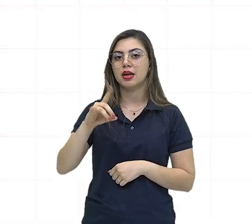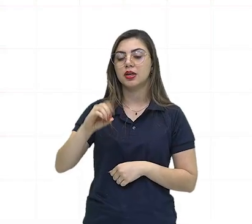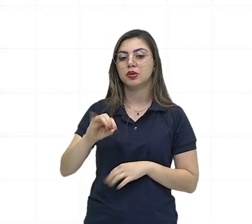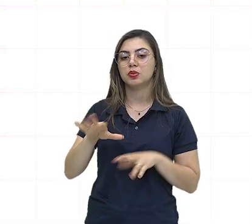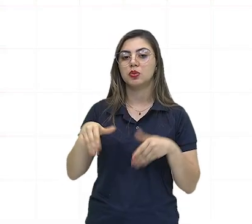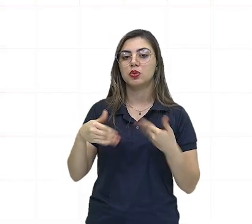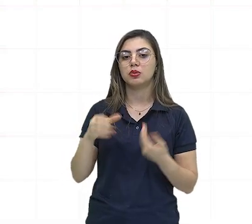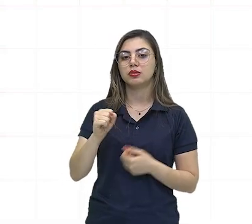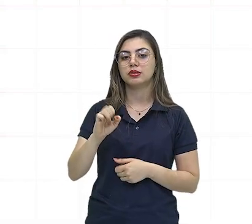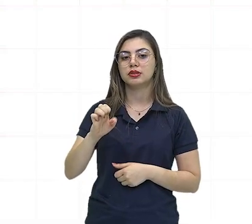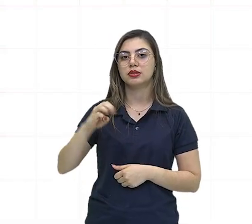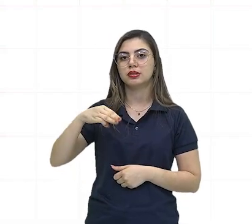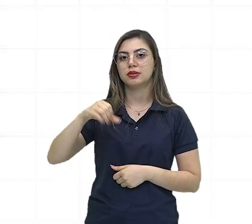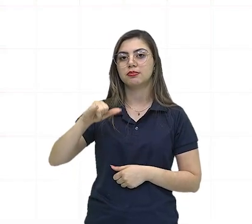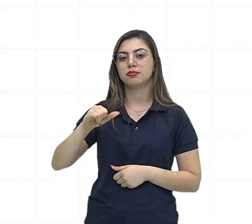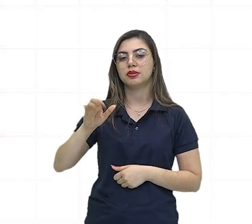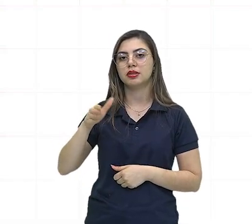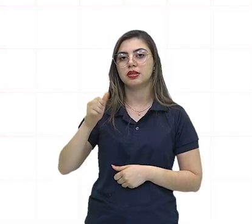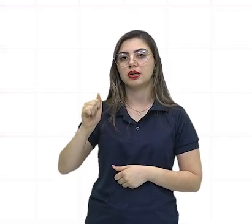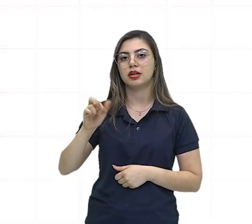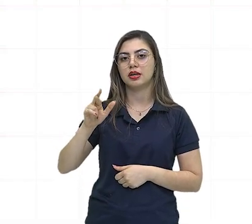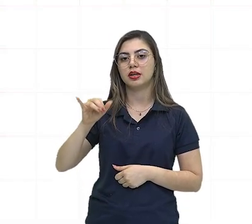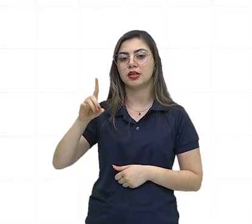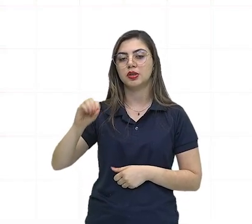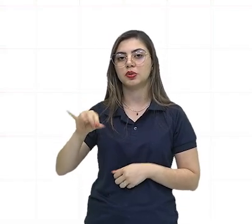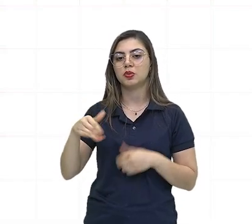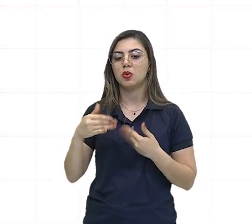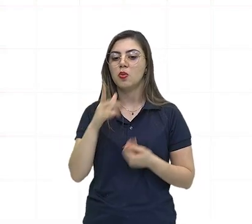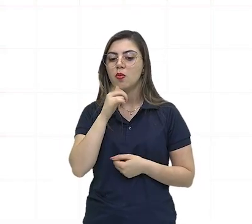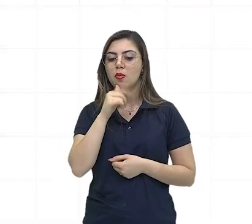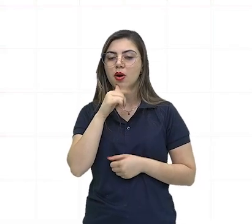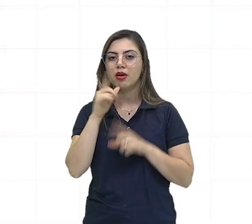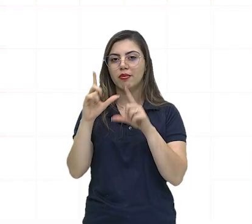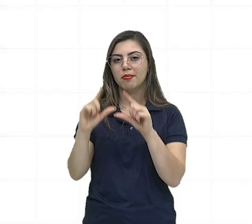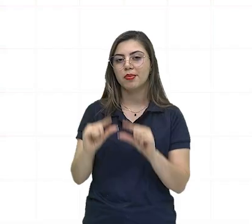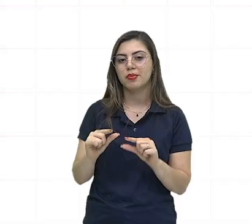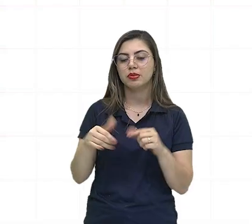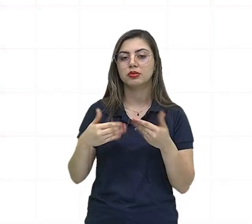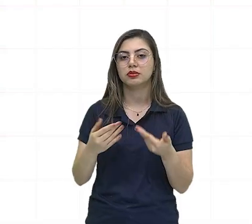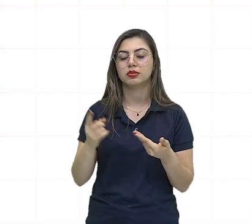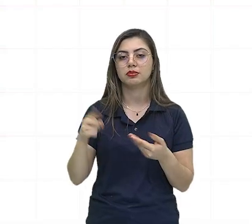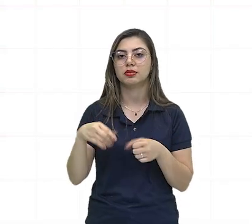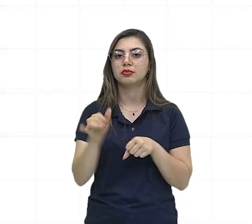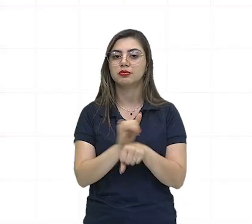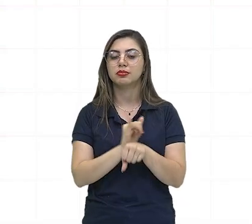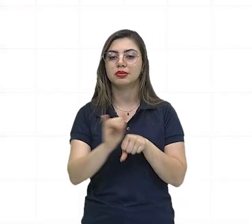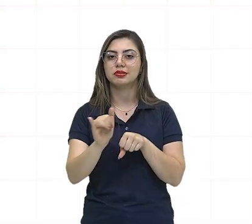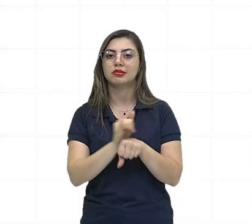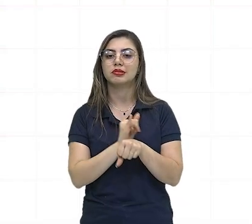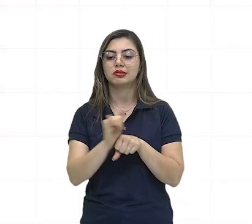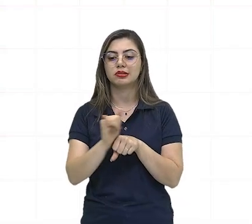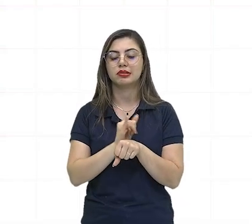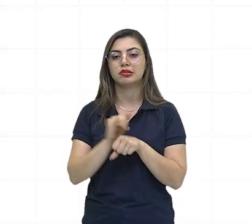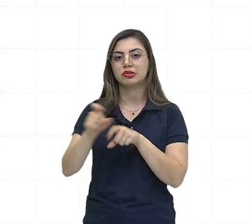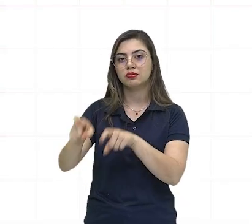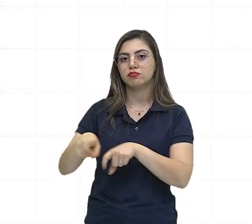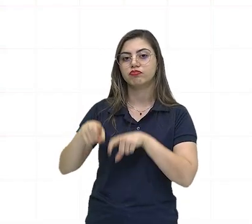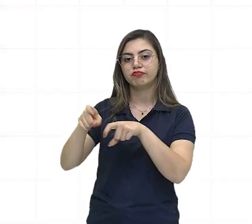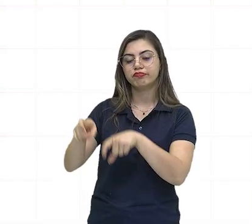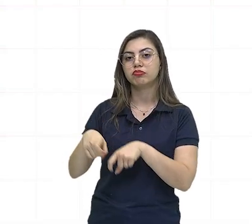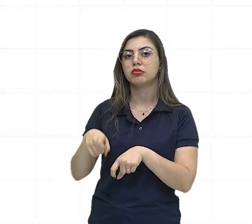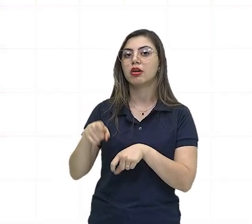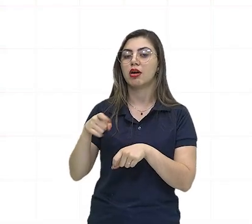baixa disponibilidade de água. Essa prática, a agricultura itinerante, ela é uma prática